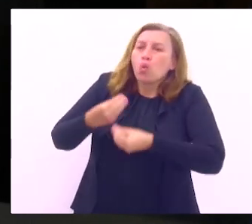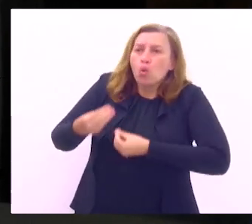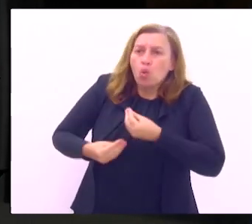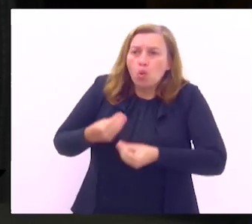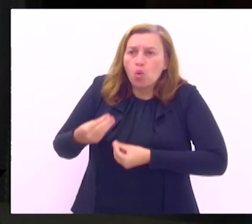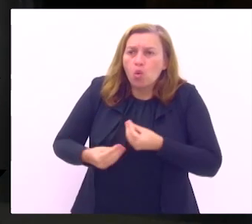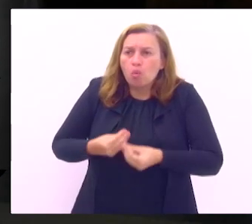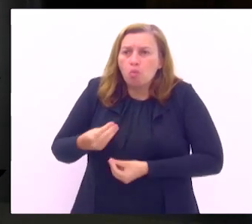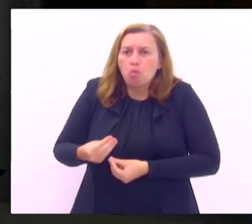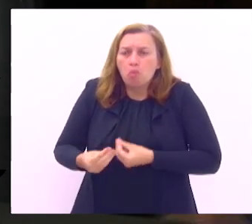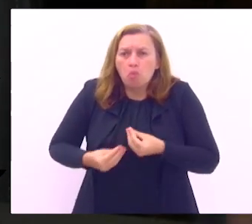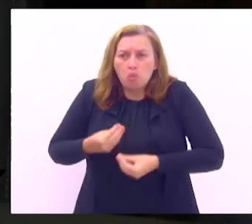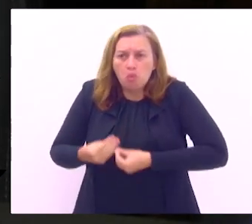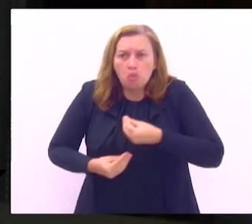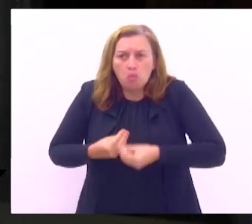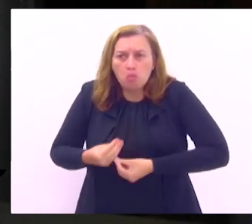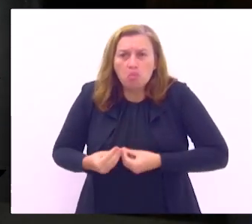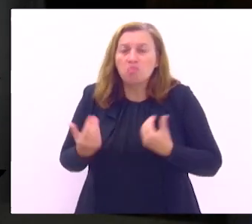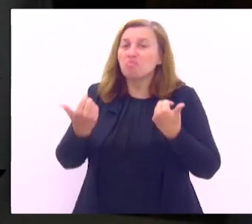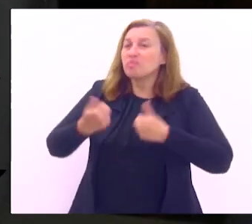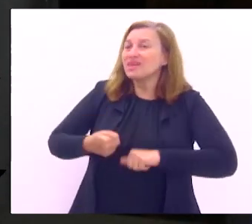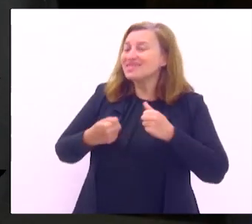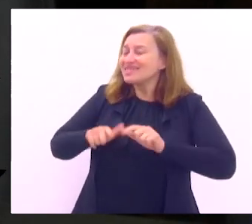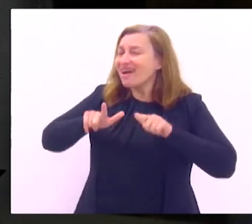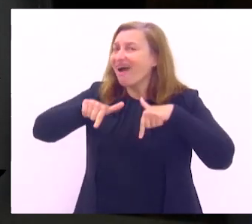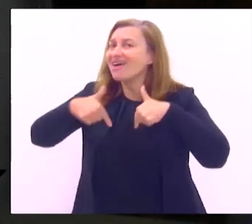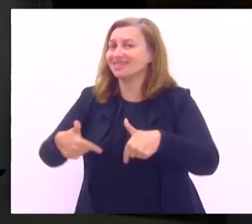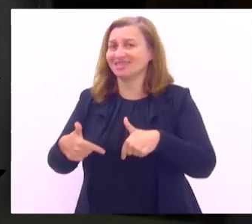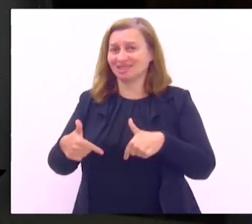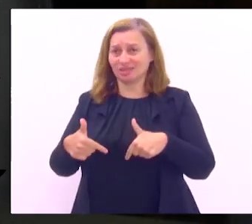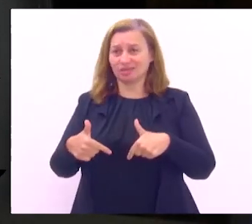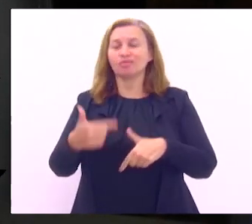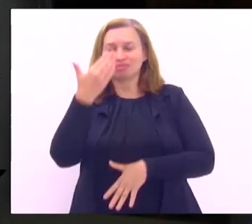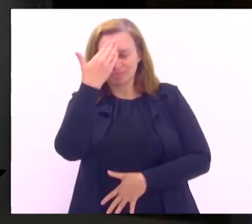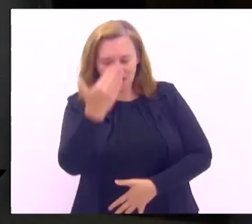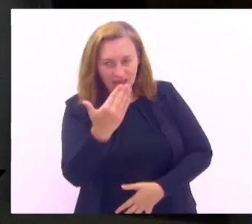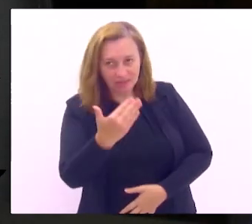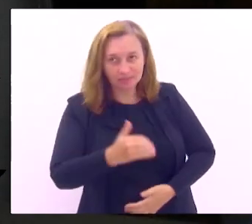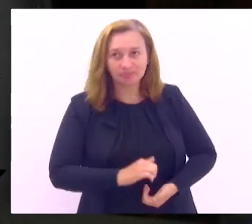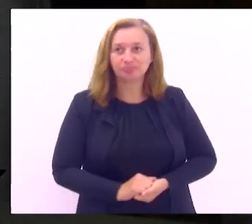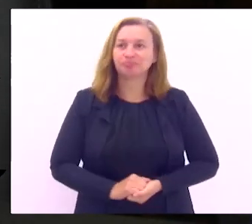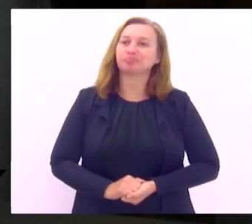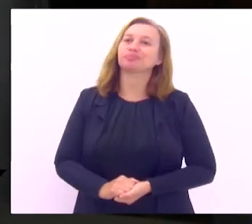menos, estar discutindo aqui, como se deve ser feito. Obrigado.